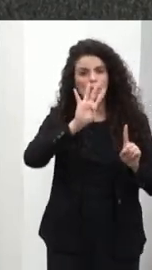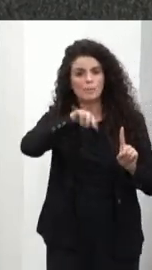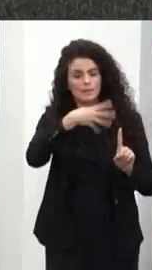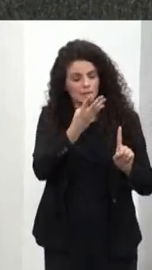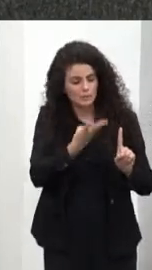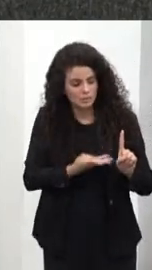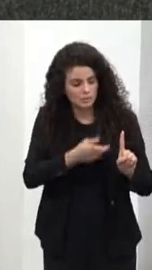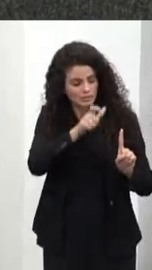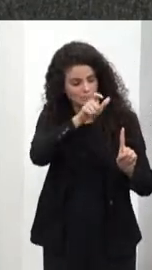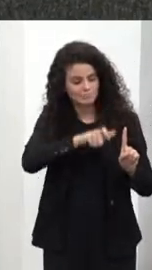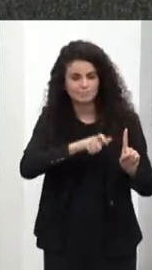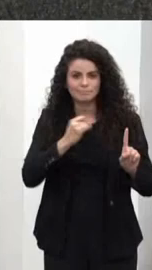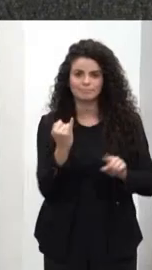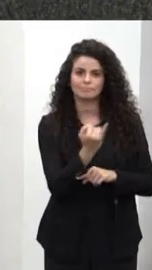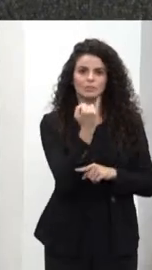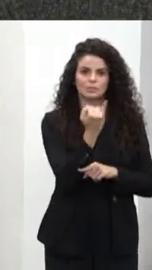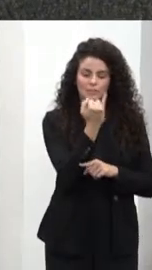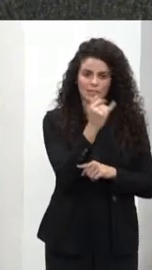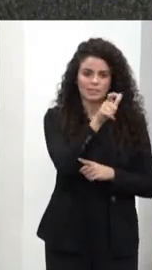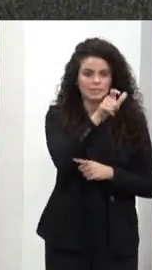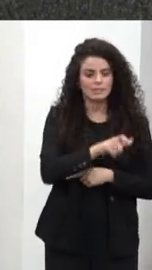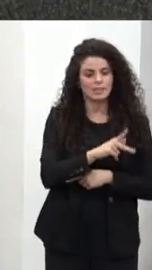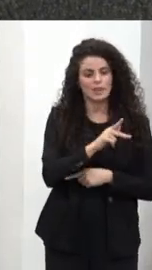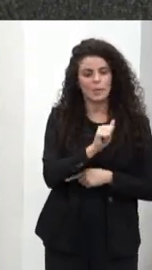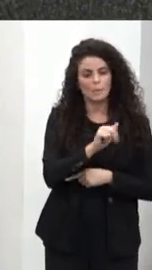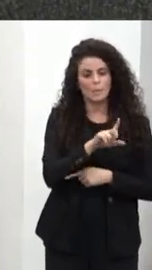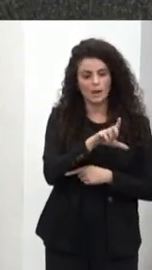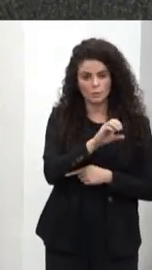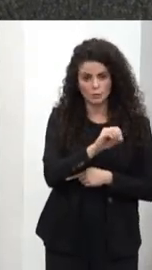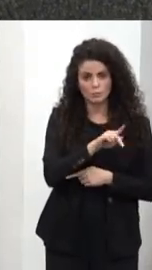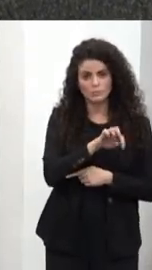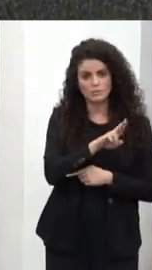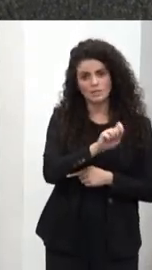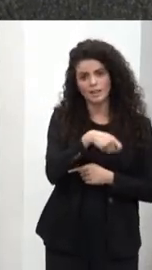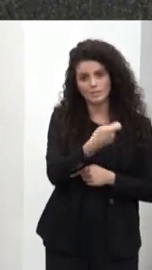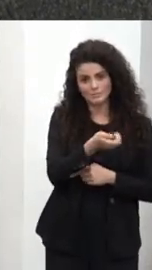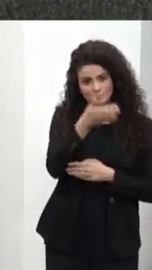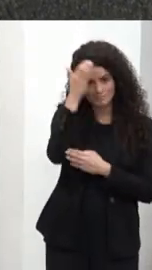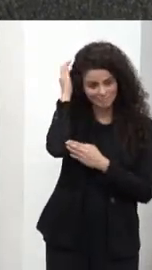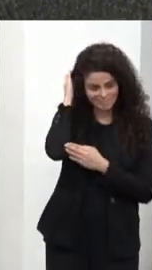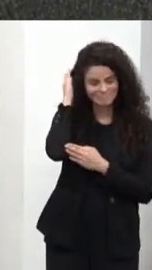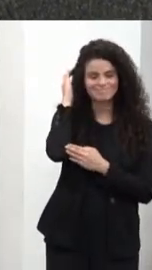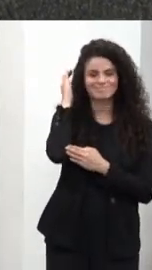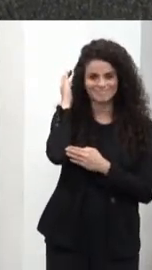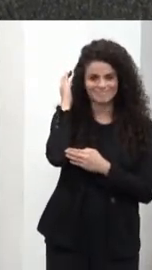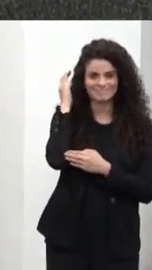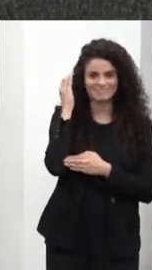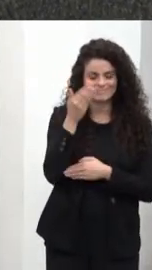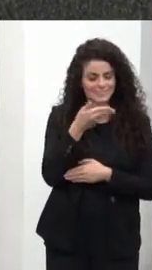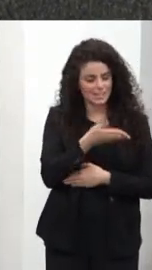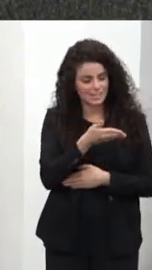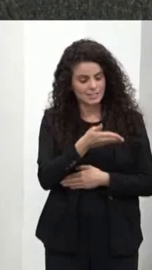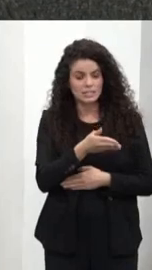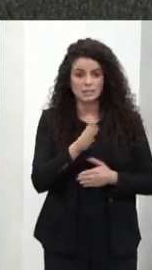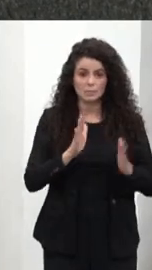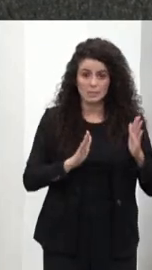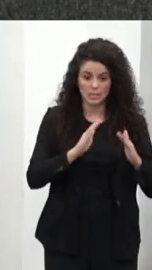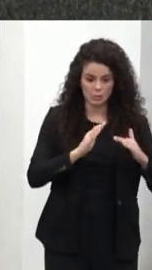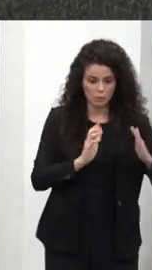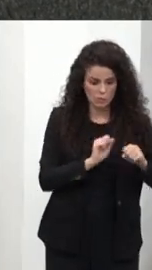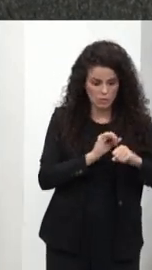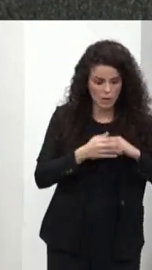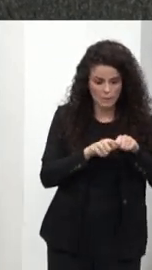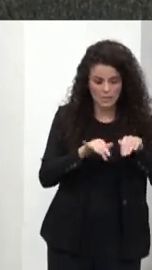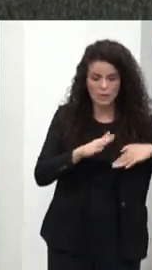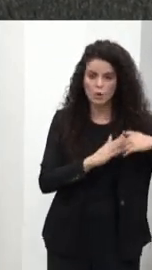fundamental que foi Fundamental e continua sendo que o Paulo Gustavo mas mais do que isso ele vê ele foi construído durante o período de pandemia um